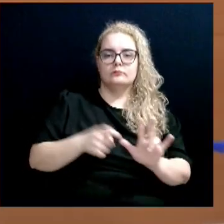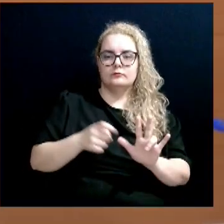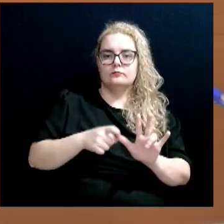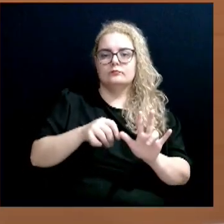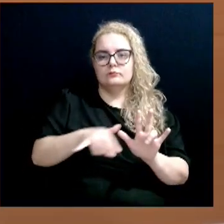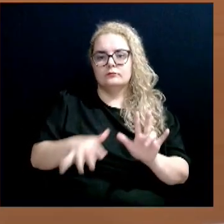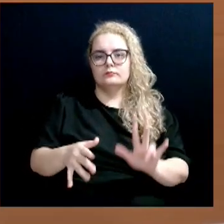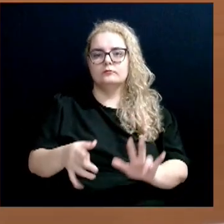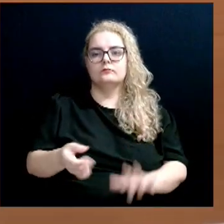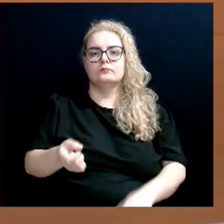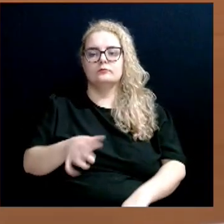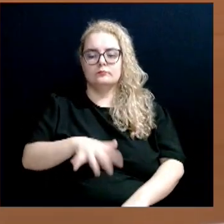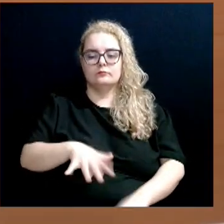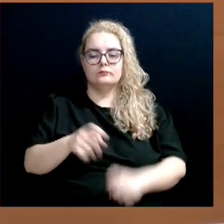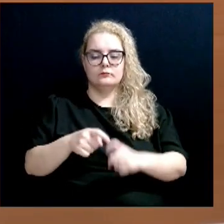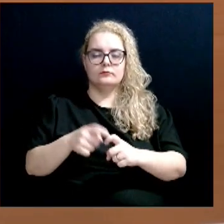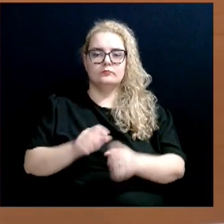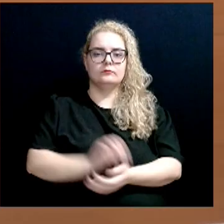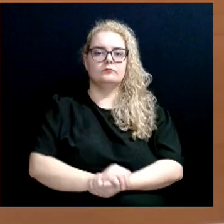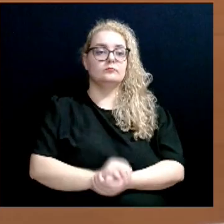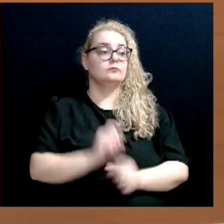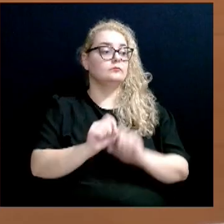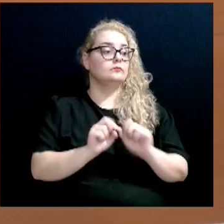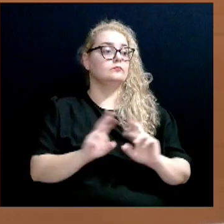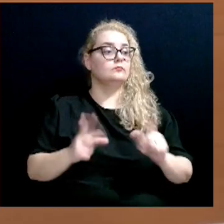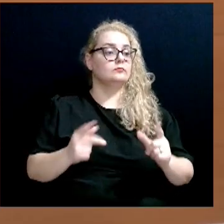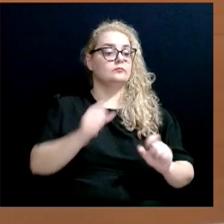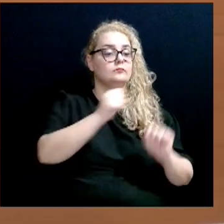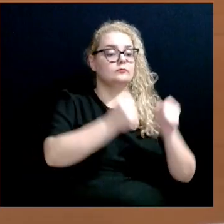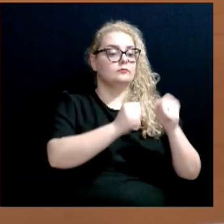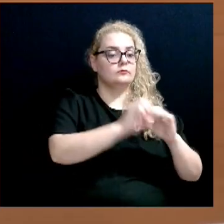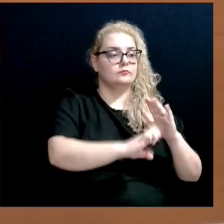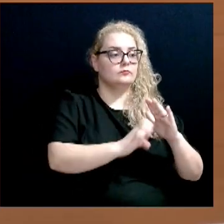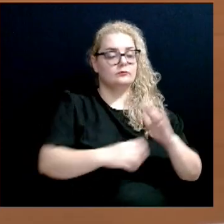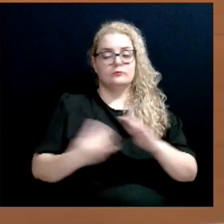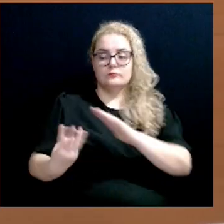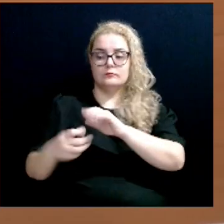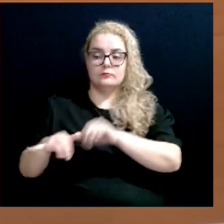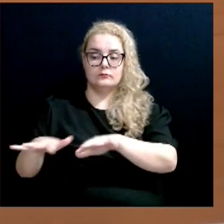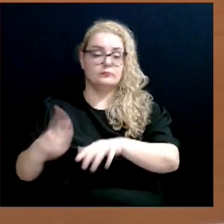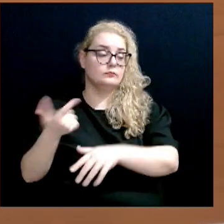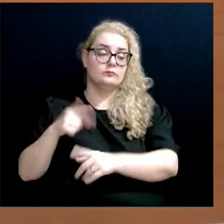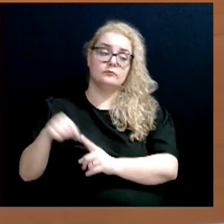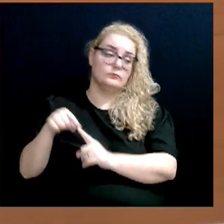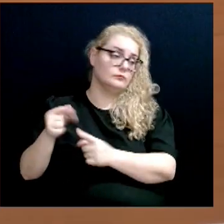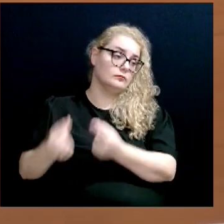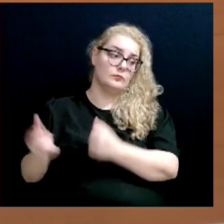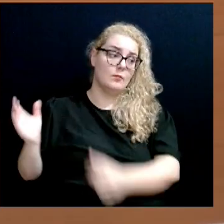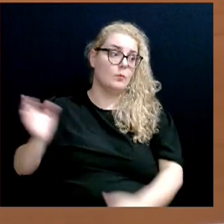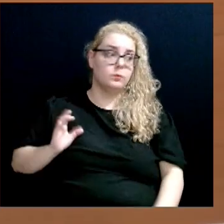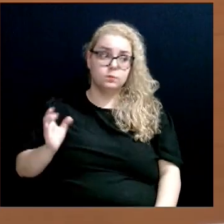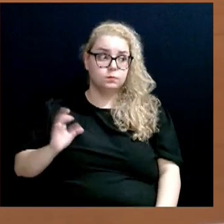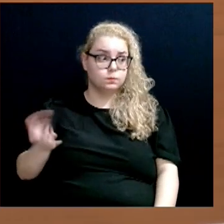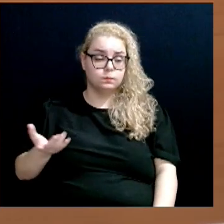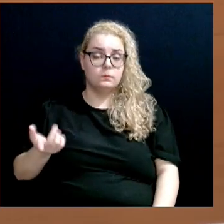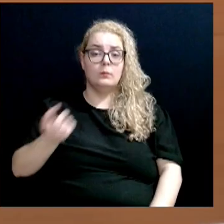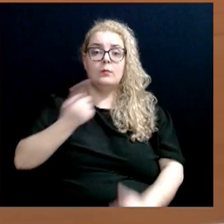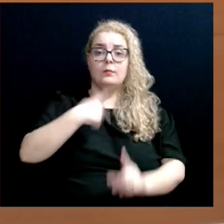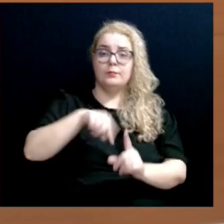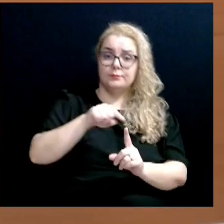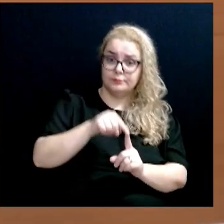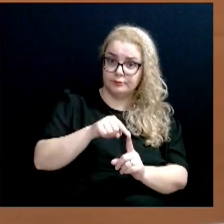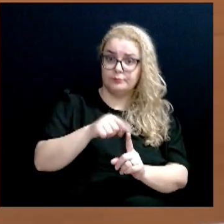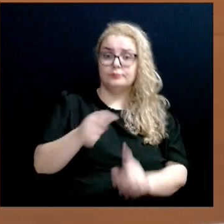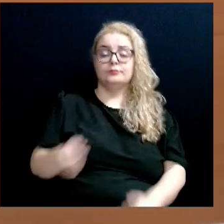diferencia o terceiro setor da empresa? É que o terceiro setor não tem fins lucrativos. Então, o objetivo de uma associação